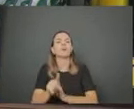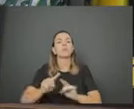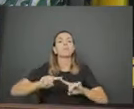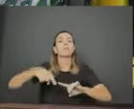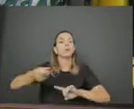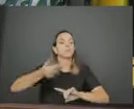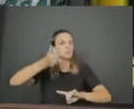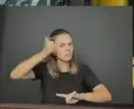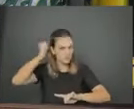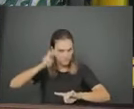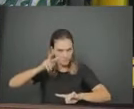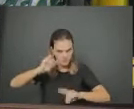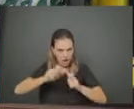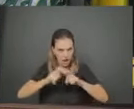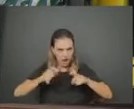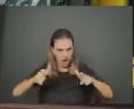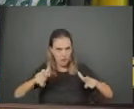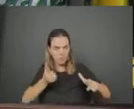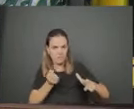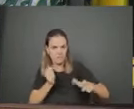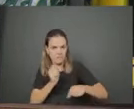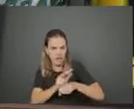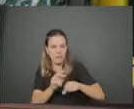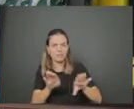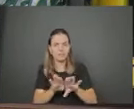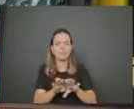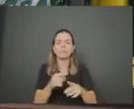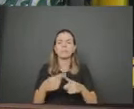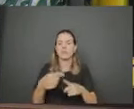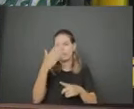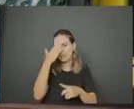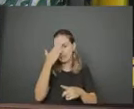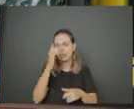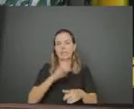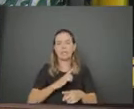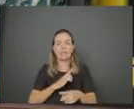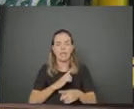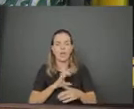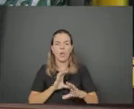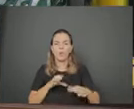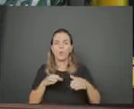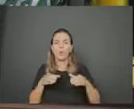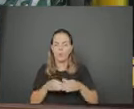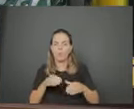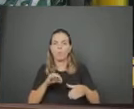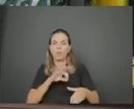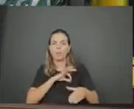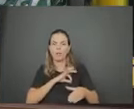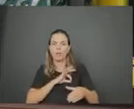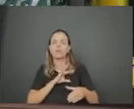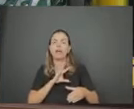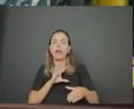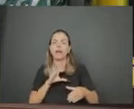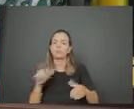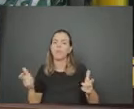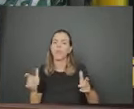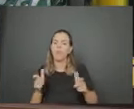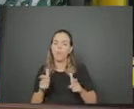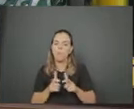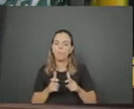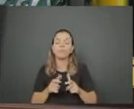de vagas? Porque a gente sabe que existe uma defasagem no número de oficiais na polícia. E uma segunda pergunta,